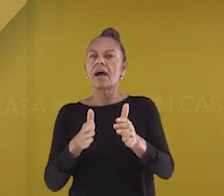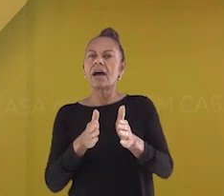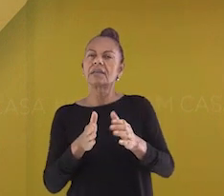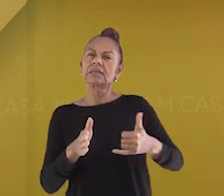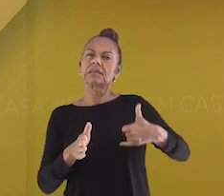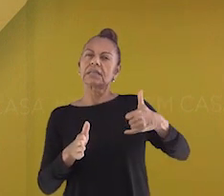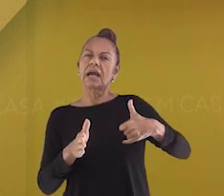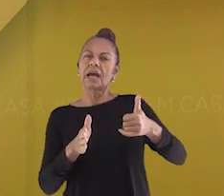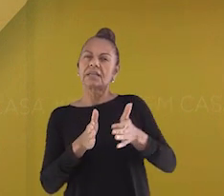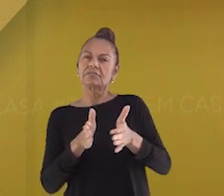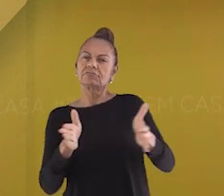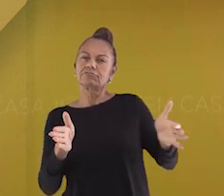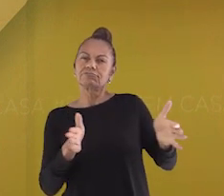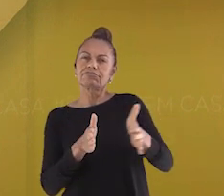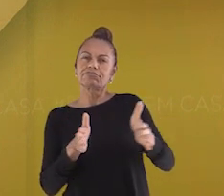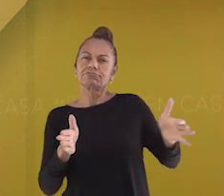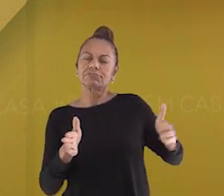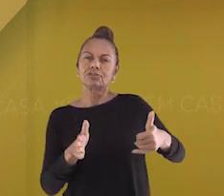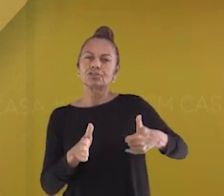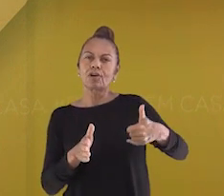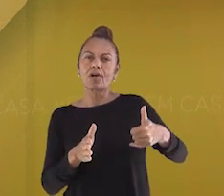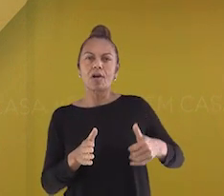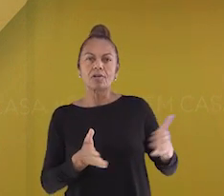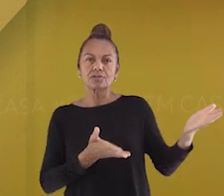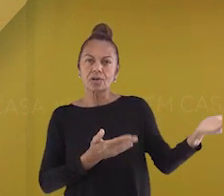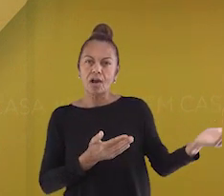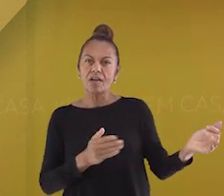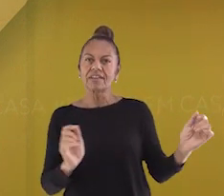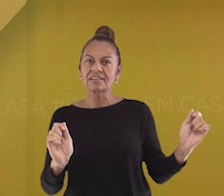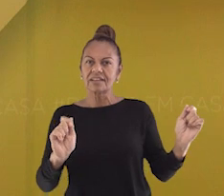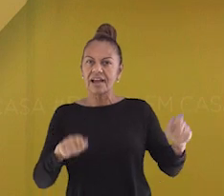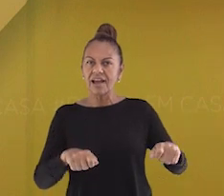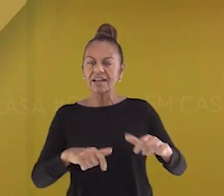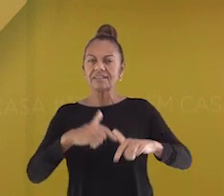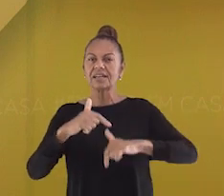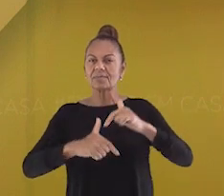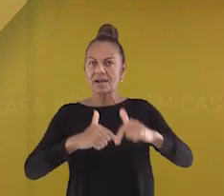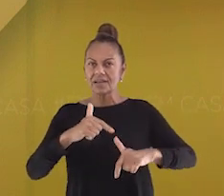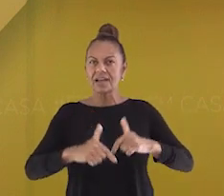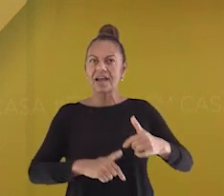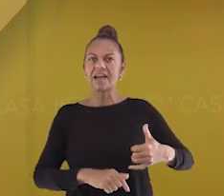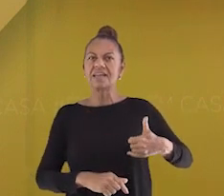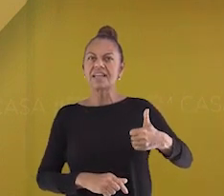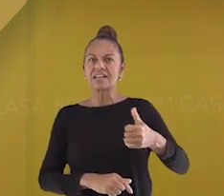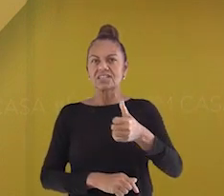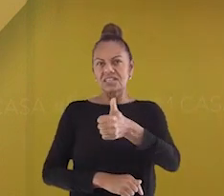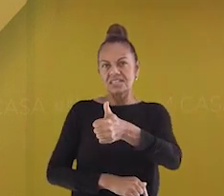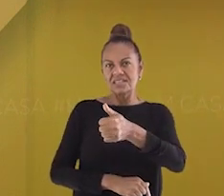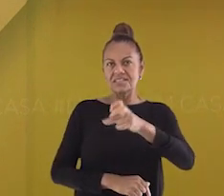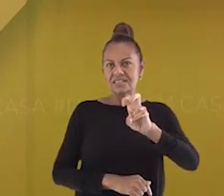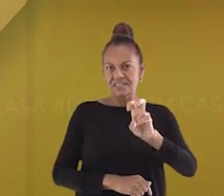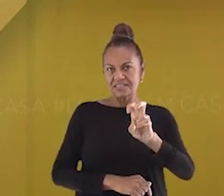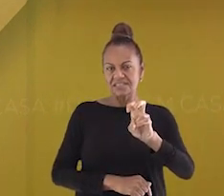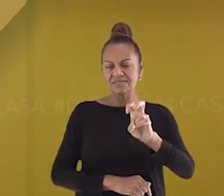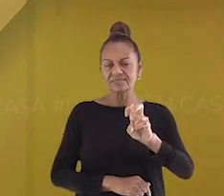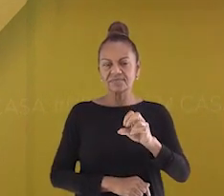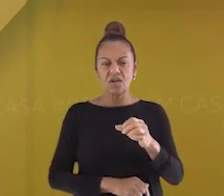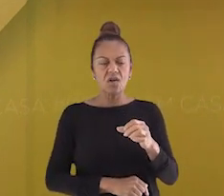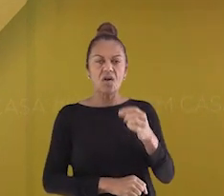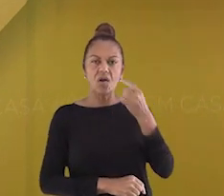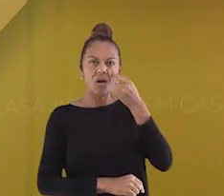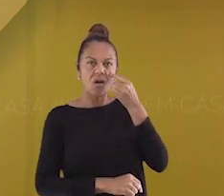anos de idade. Jovens de 15 a 18 anos podem trabalhar como aprendizes, como mostra a